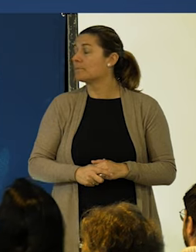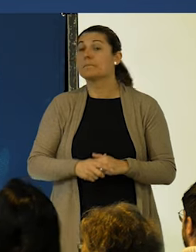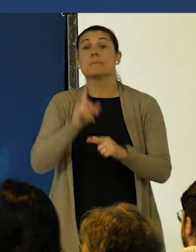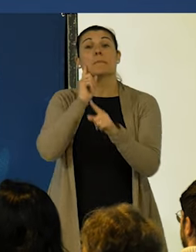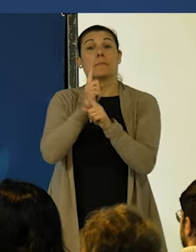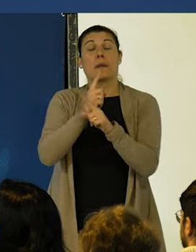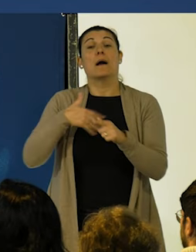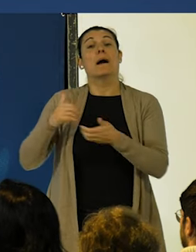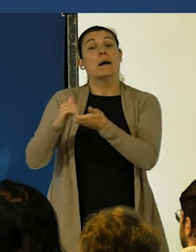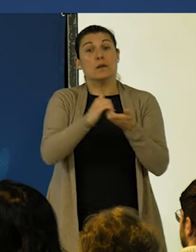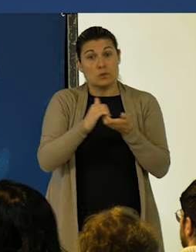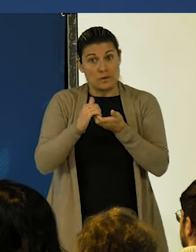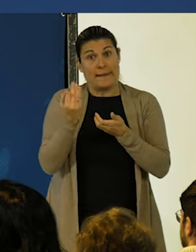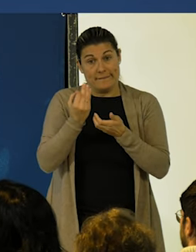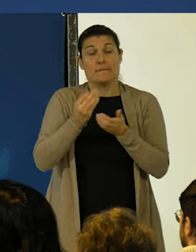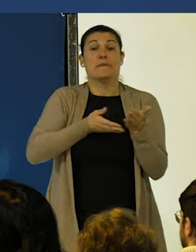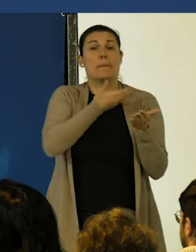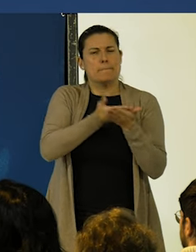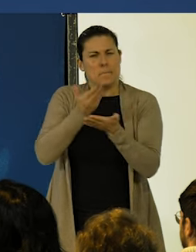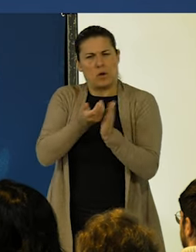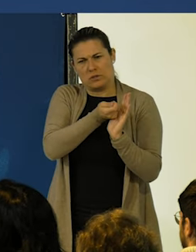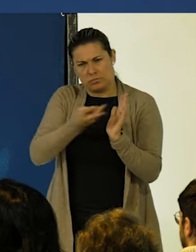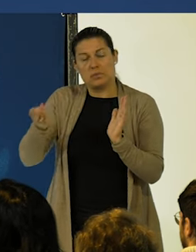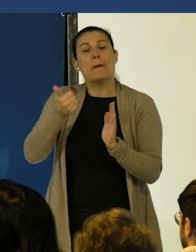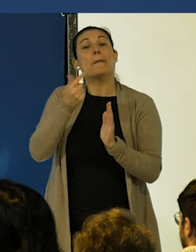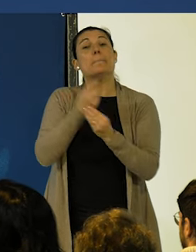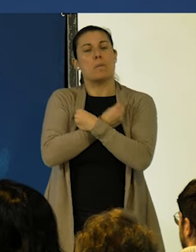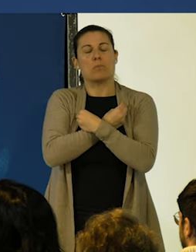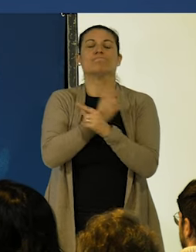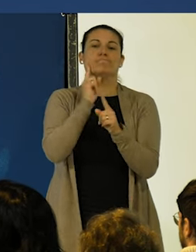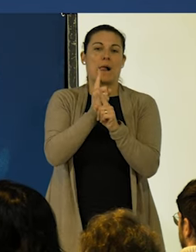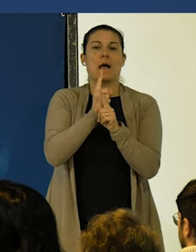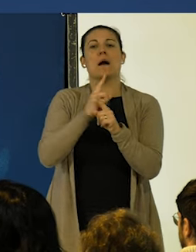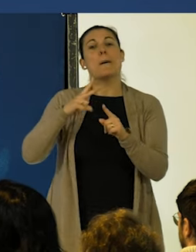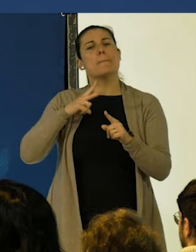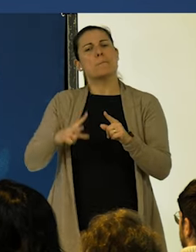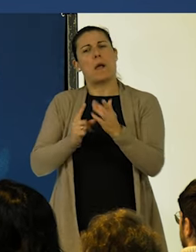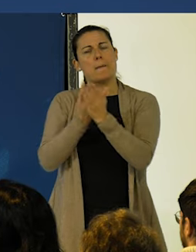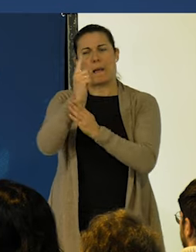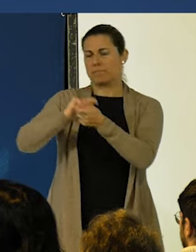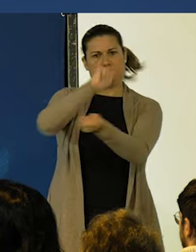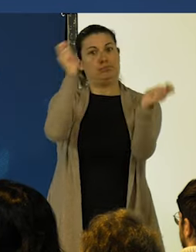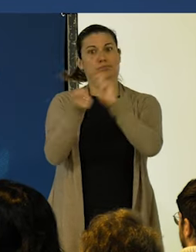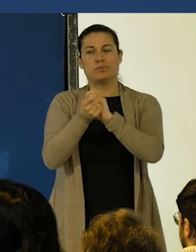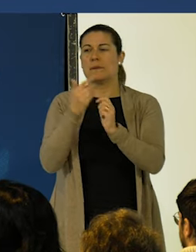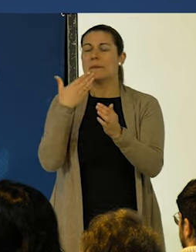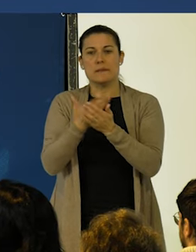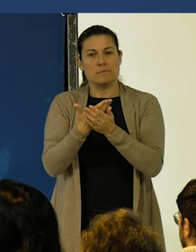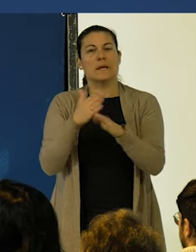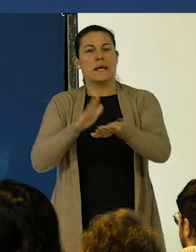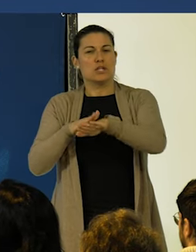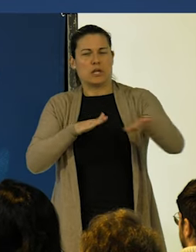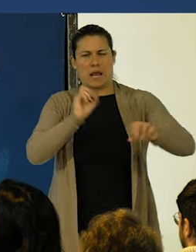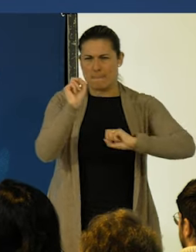Na solidariedade e nas suas propostas, o Bloco alterou o mapa político português, permitiu que irrompesse uma